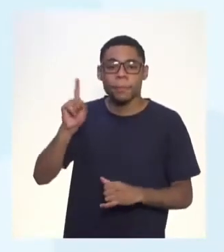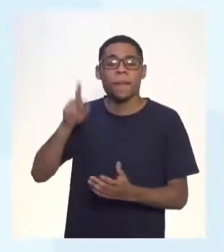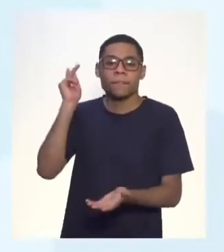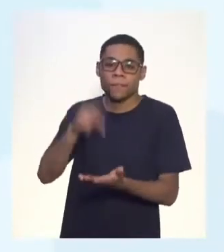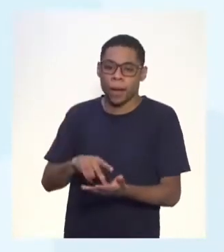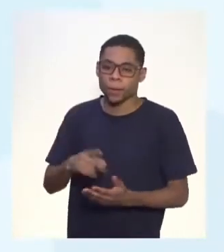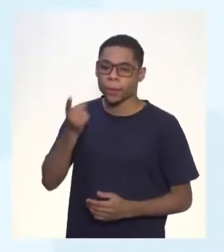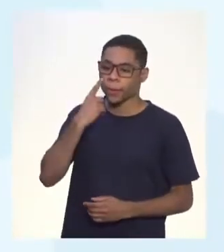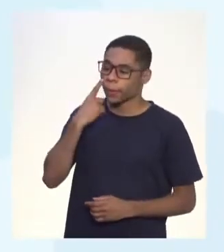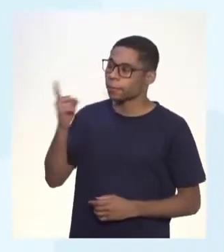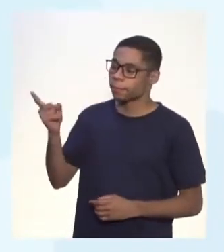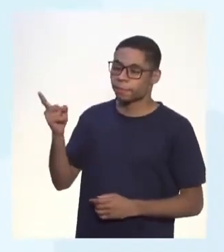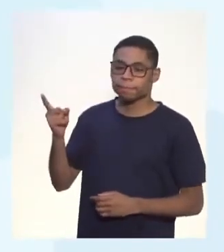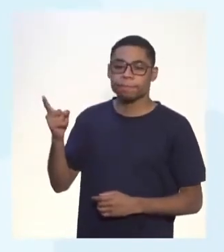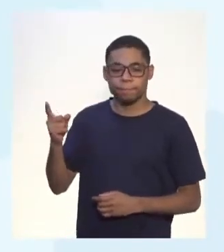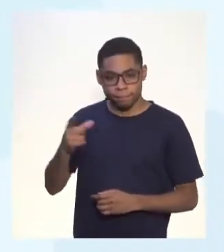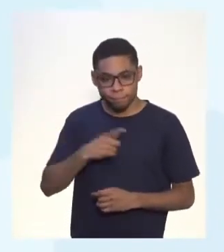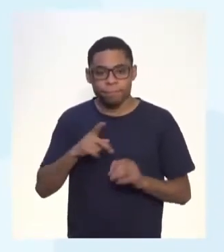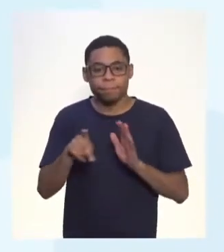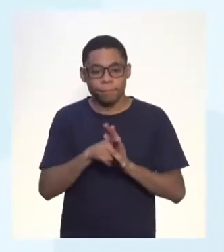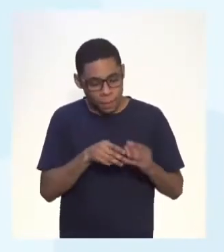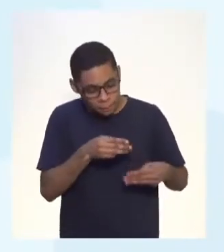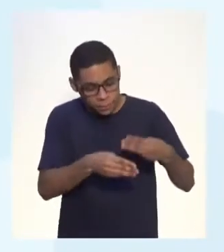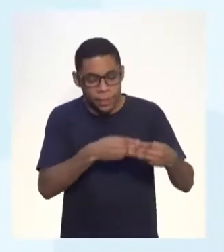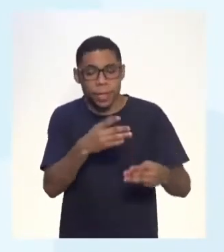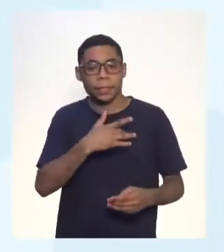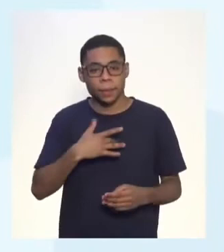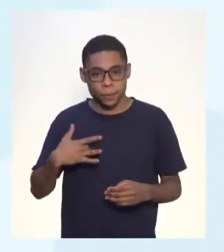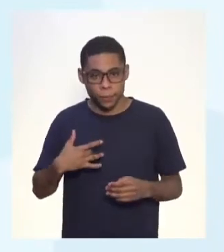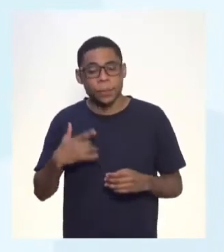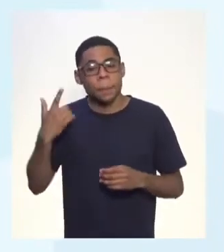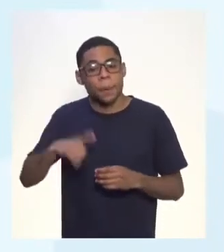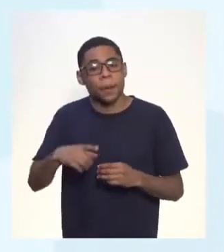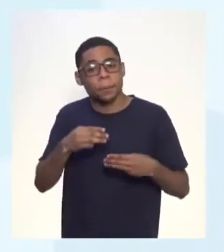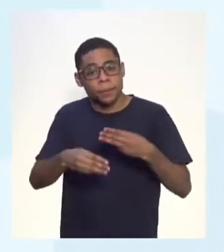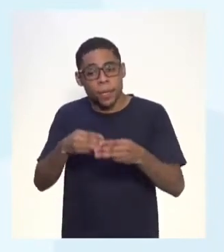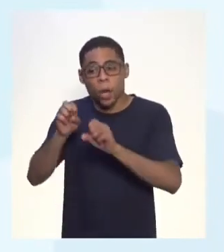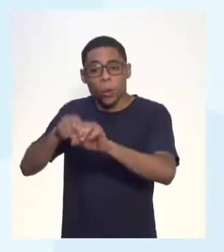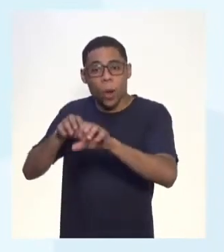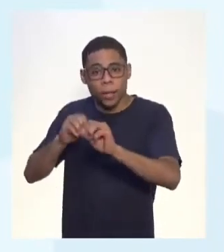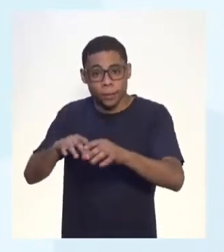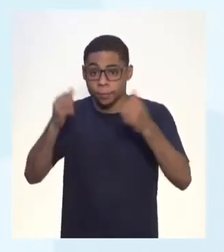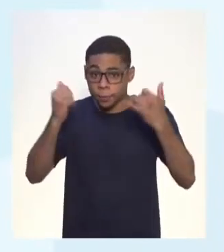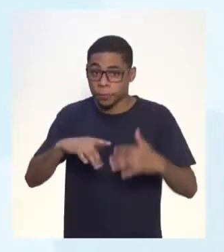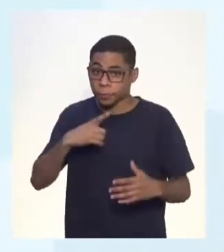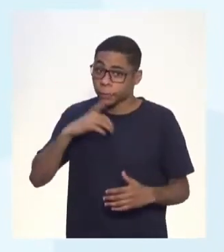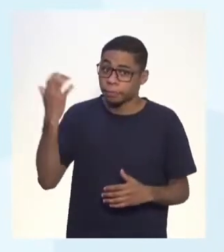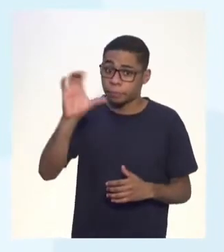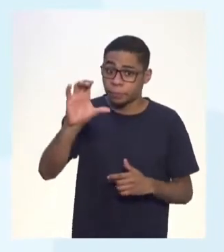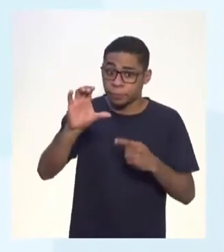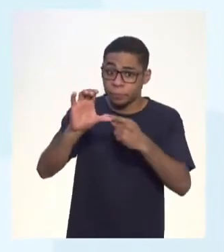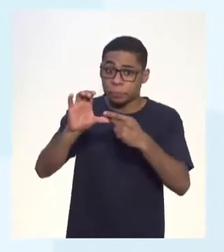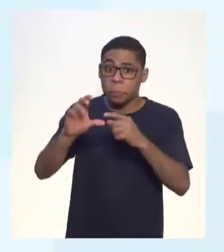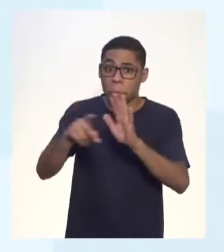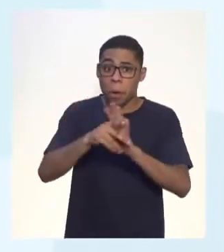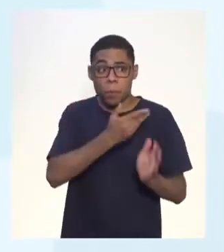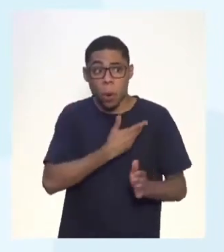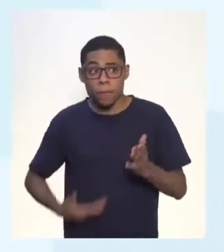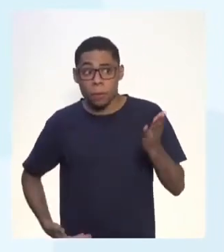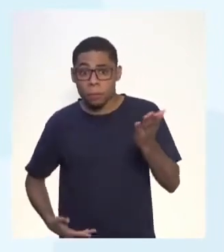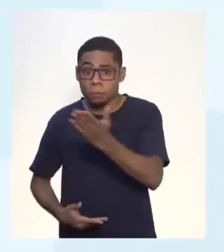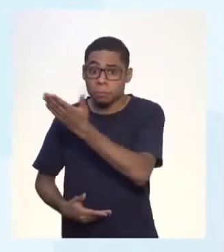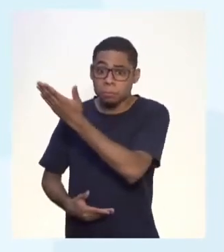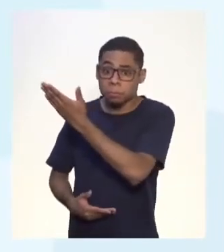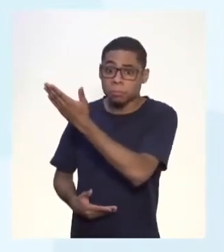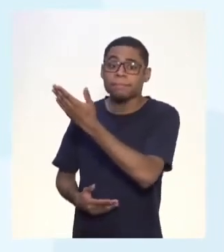por que ela é fato? Está lá no site do Ministério da Educação falando que existe sim essa questão. Então, é um site